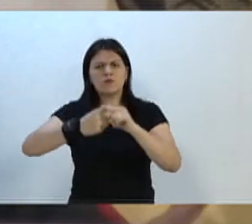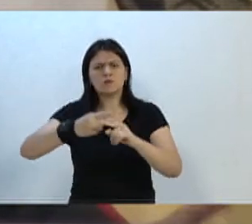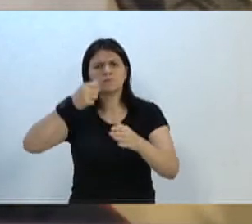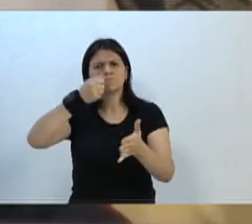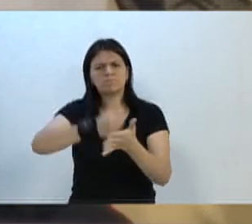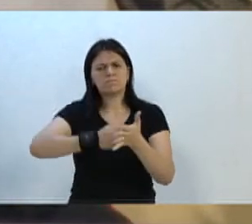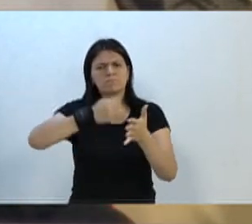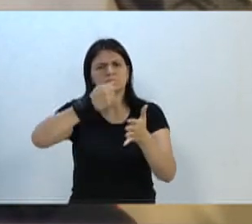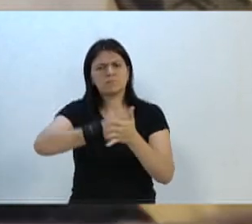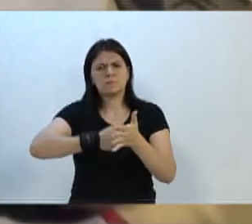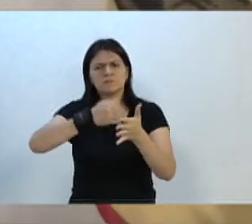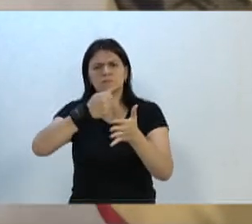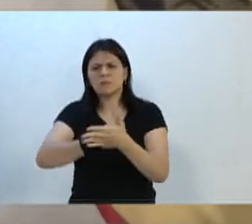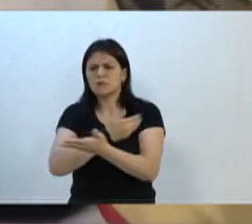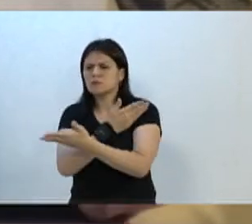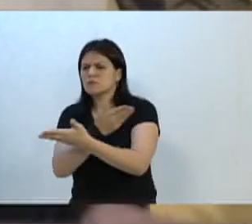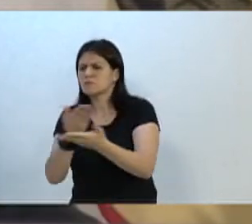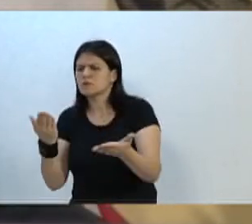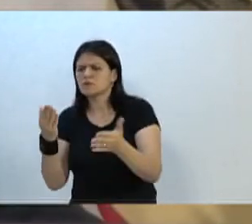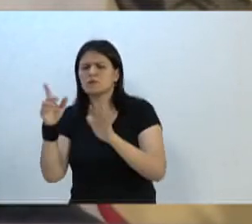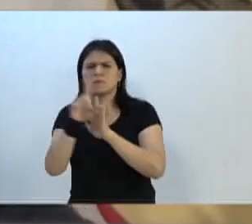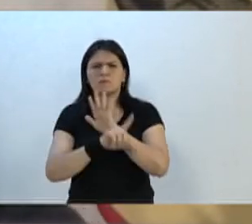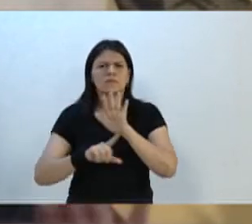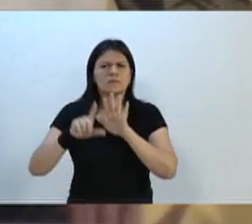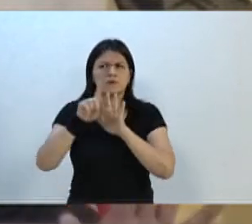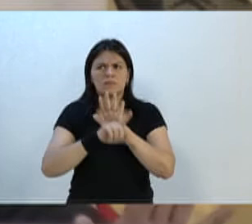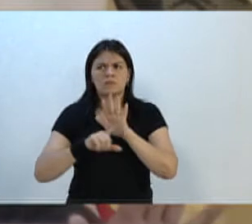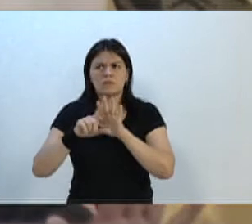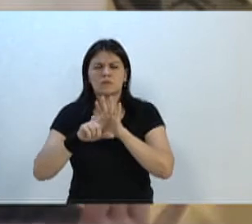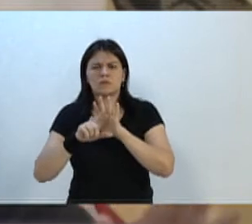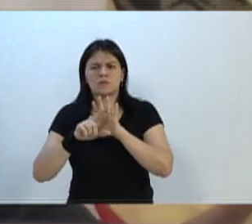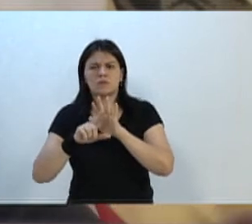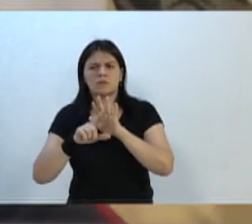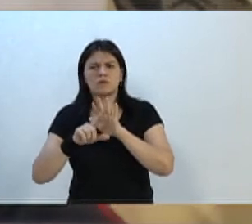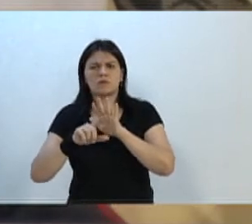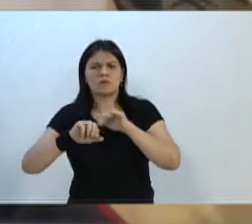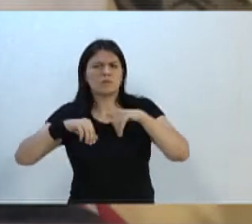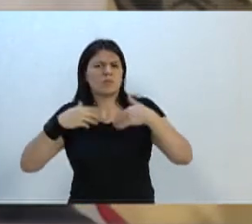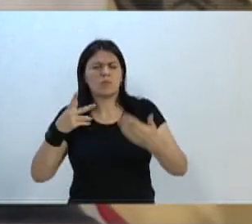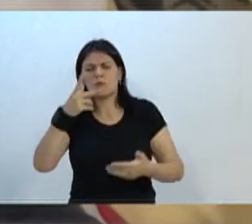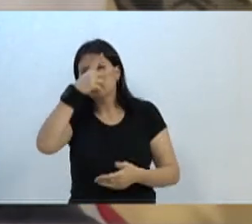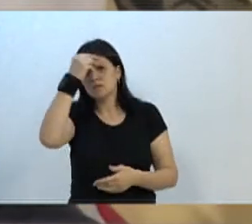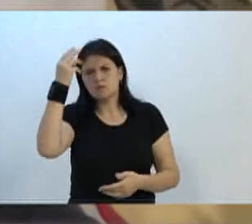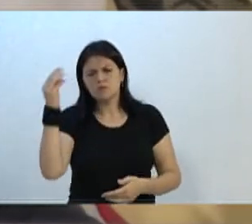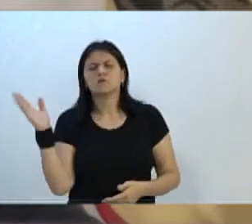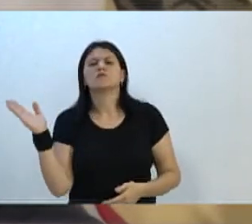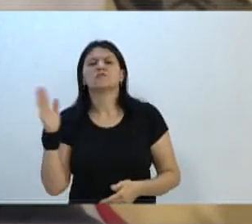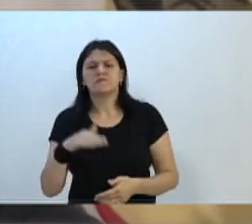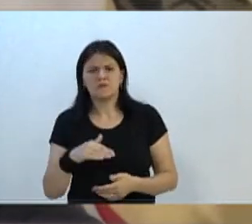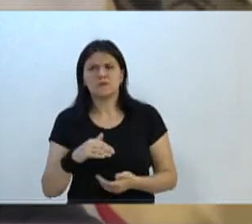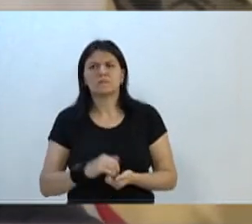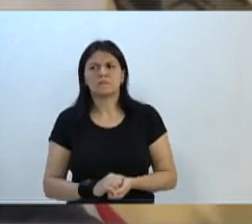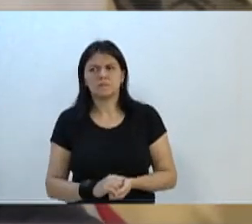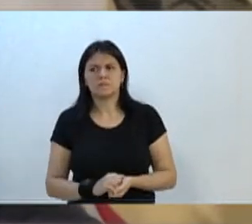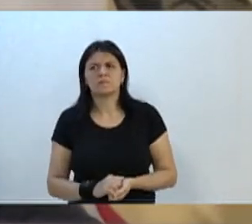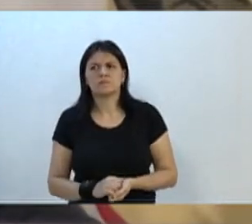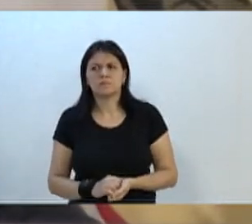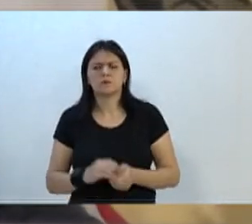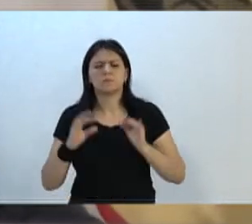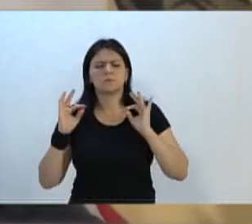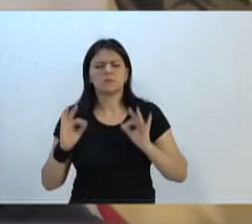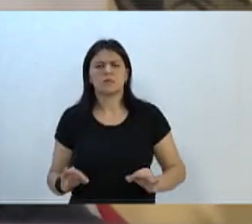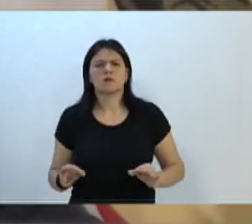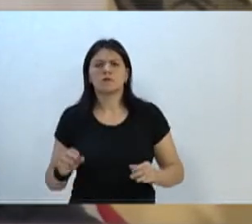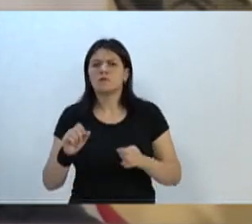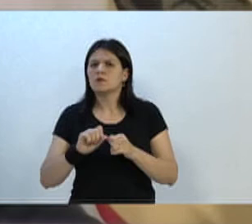de todos vocês sejam legisladores sejam executivo eu virei eu virei Com certeza